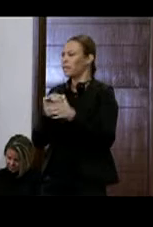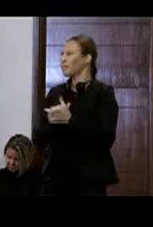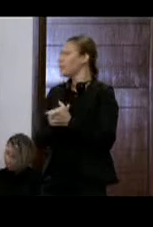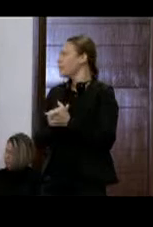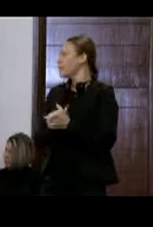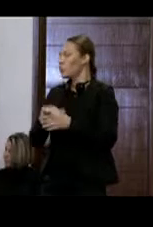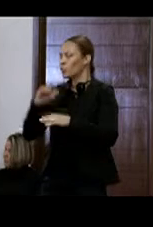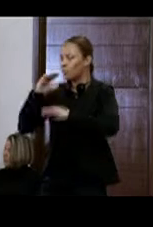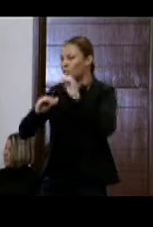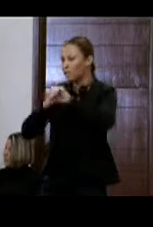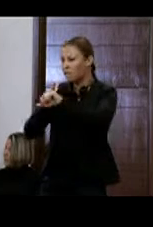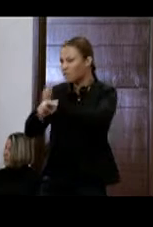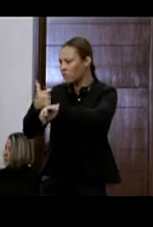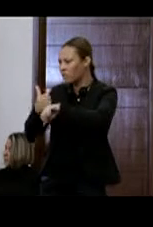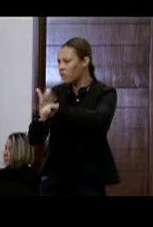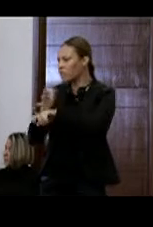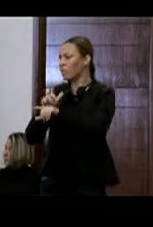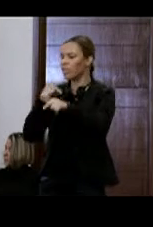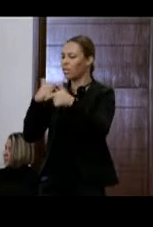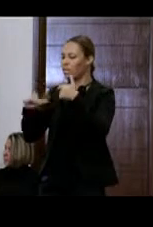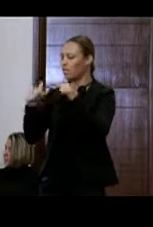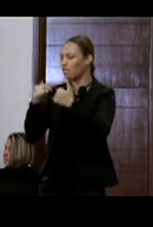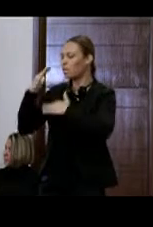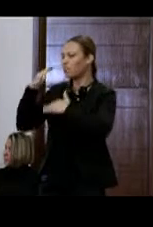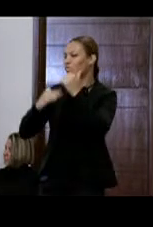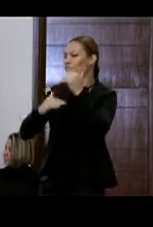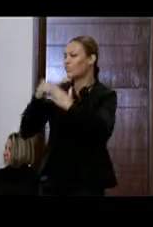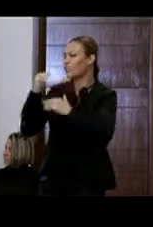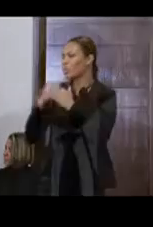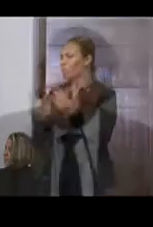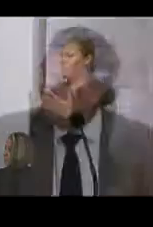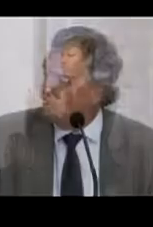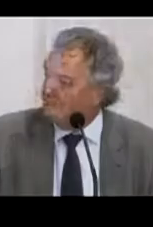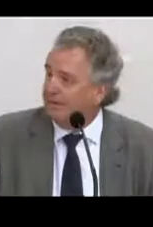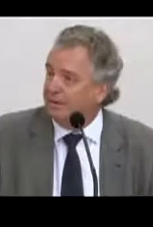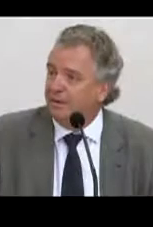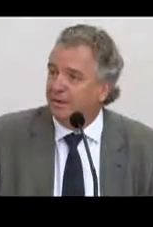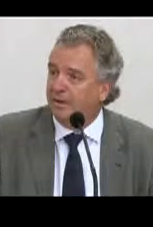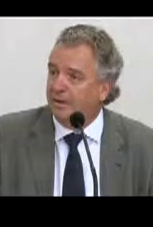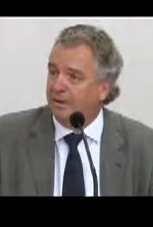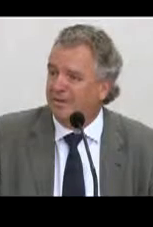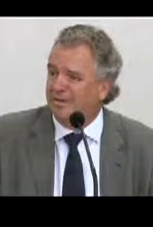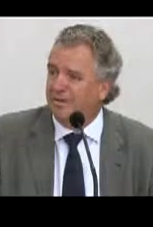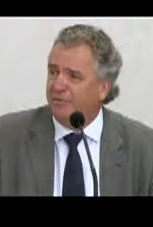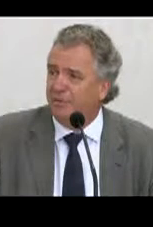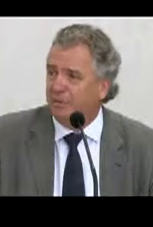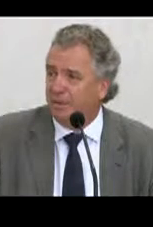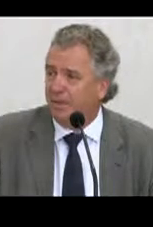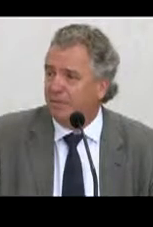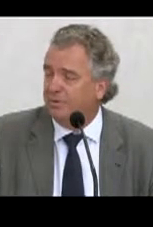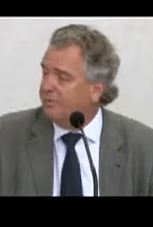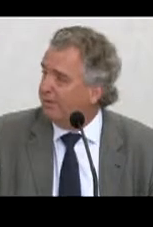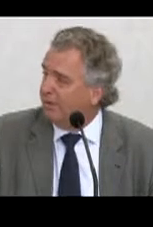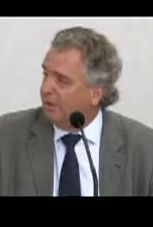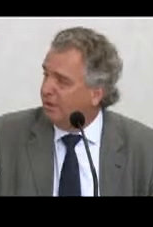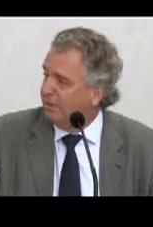de acessibilidade, né, e que trabalha com a questão da inclusão, né, que tem feito um